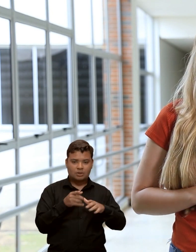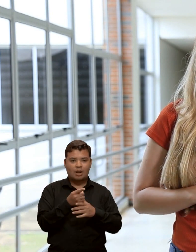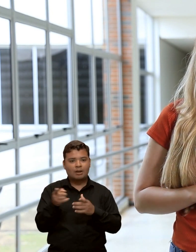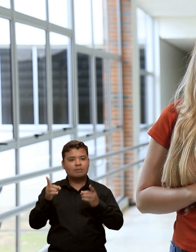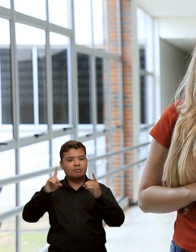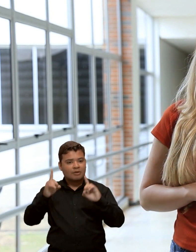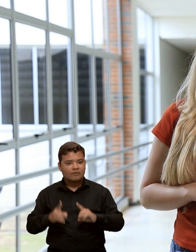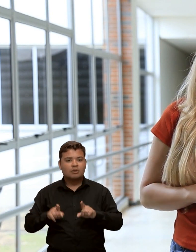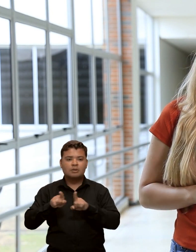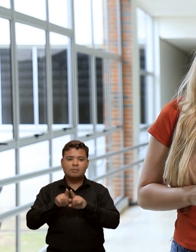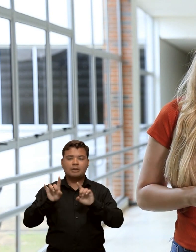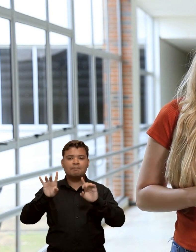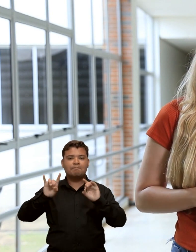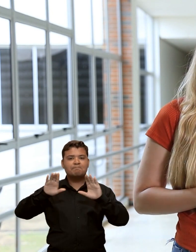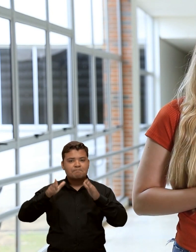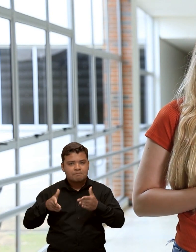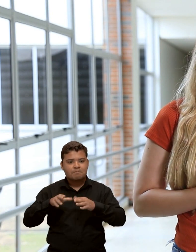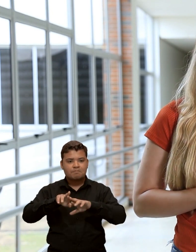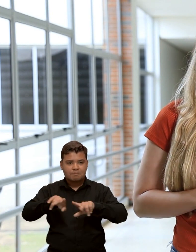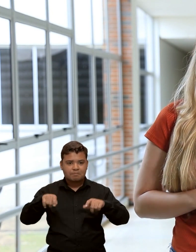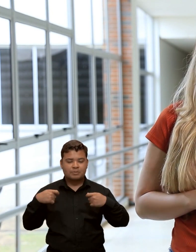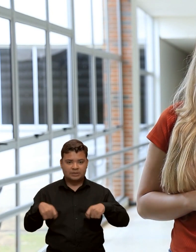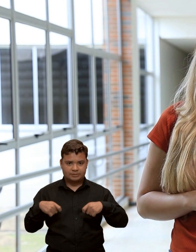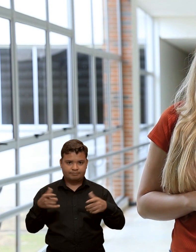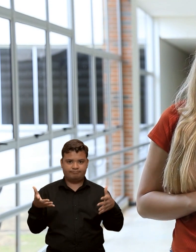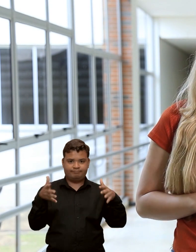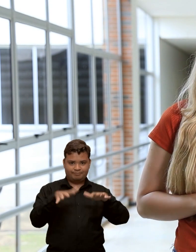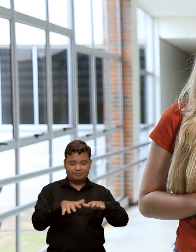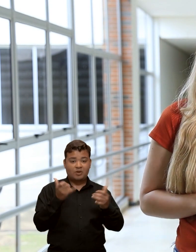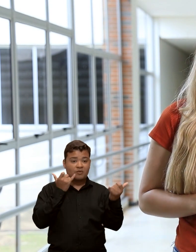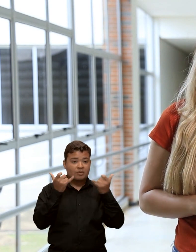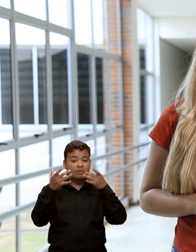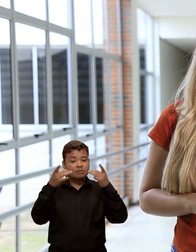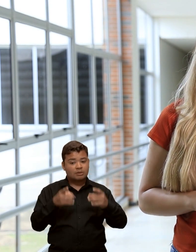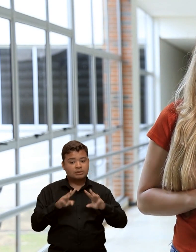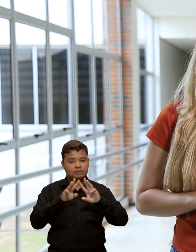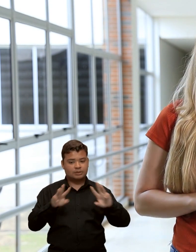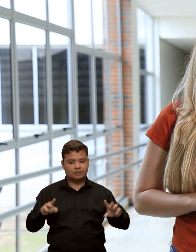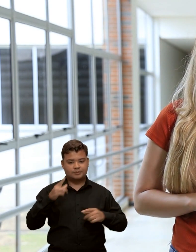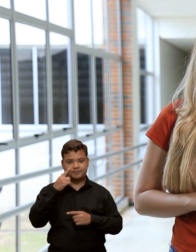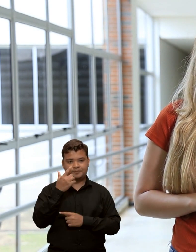educacionais específicas. Mais informações você encontra no site